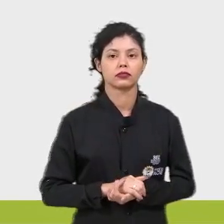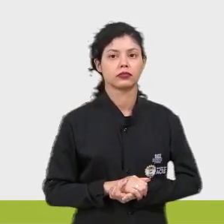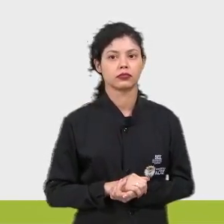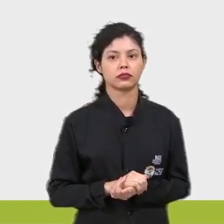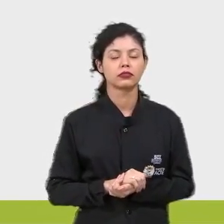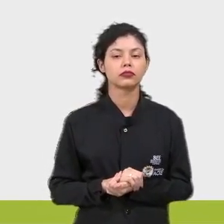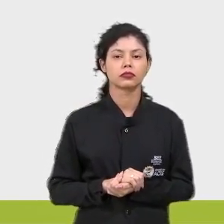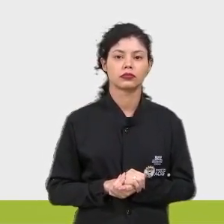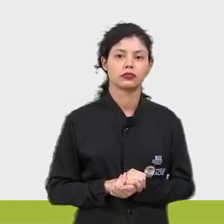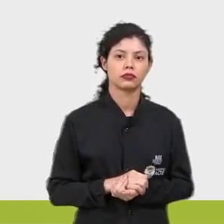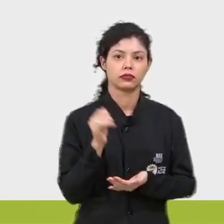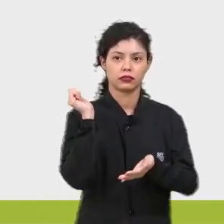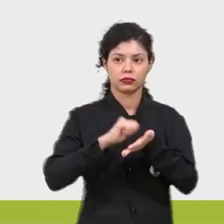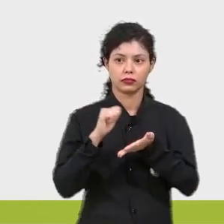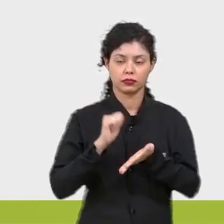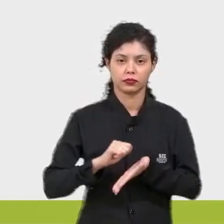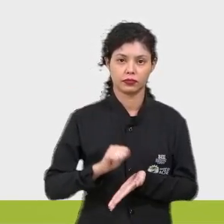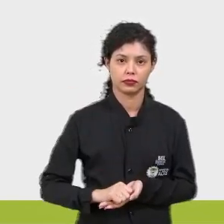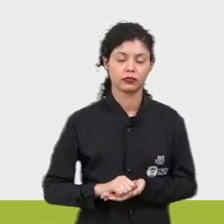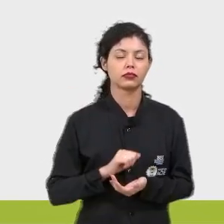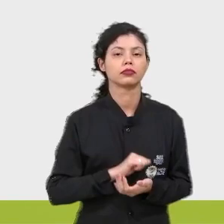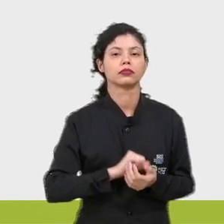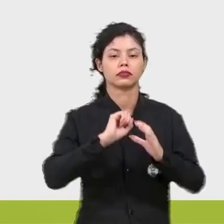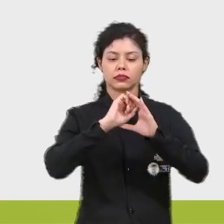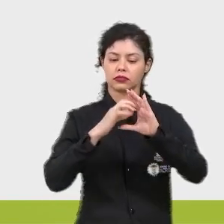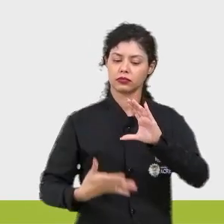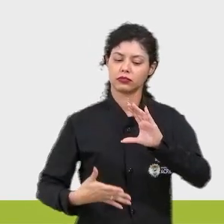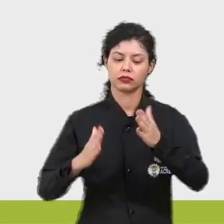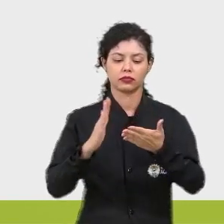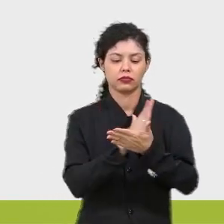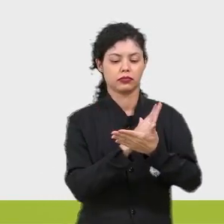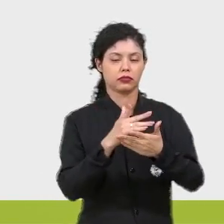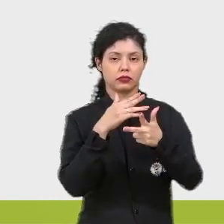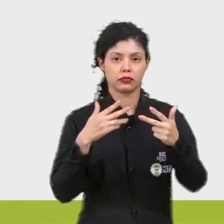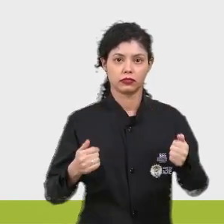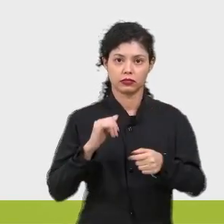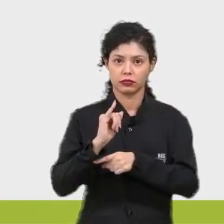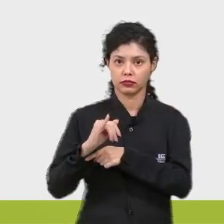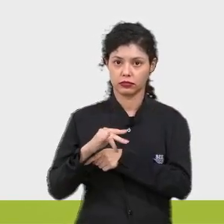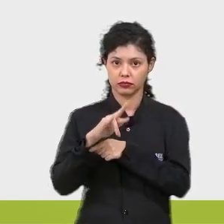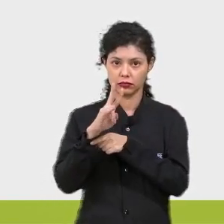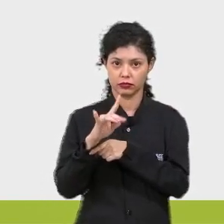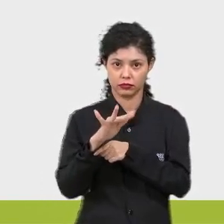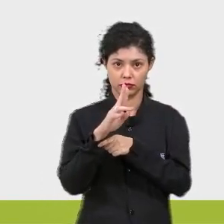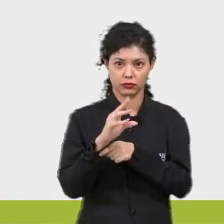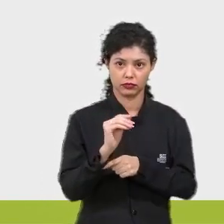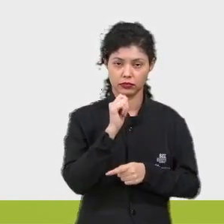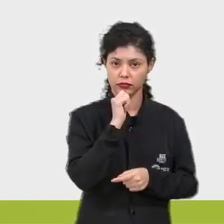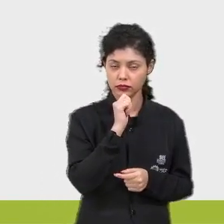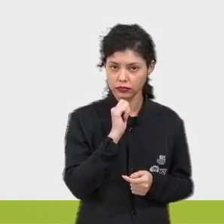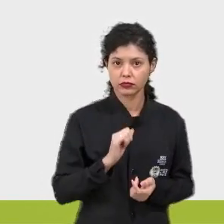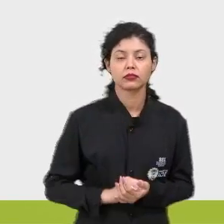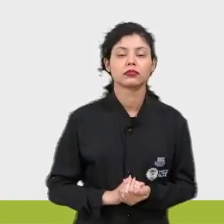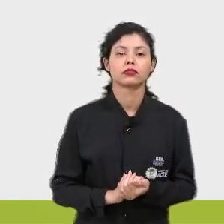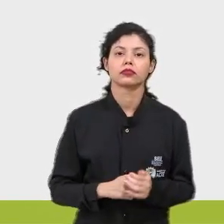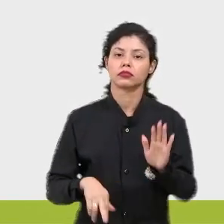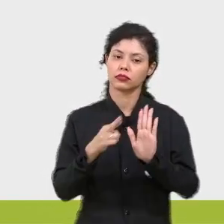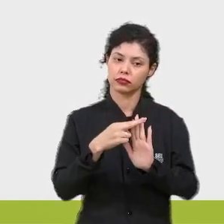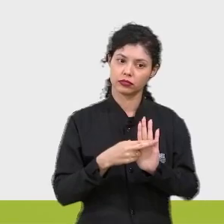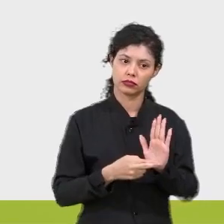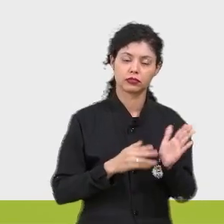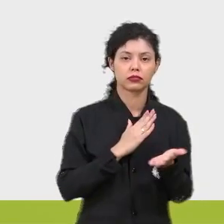apresentação. Descritivo, característica de algo. Injuntivo, quando eu tenho uma instrução,